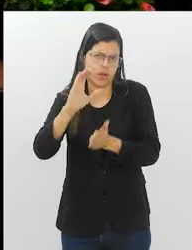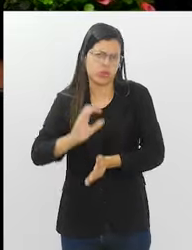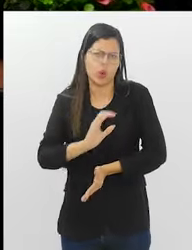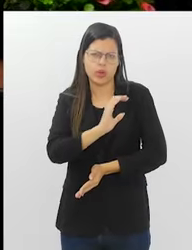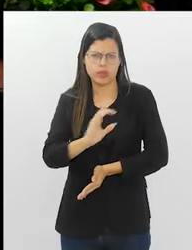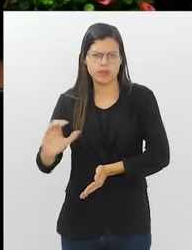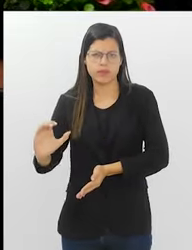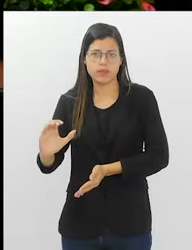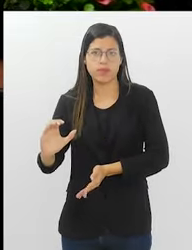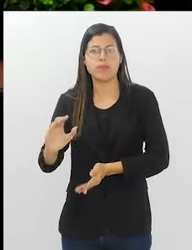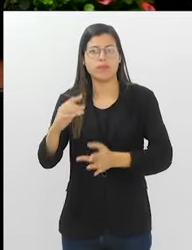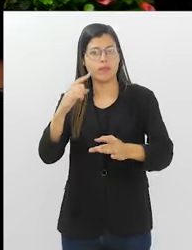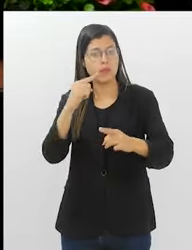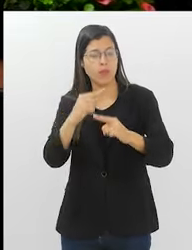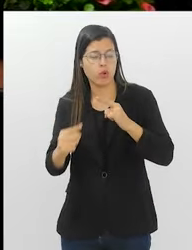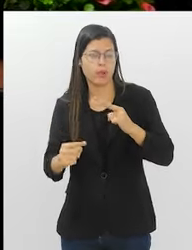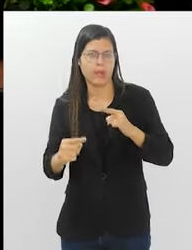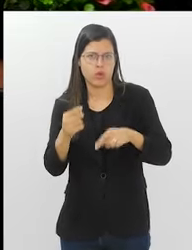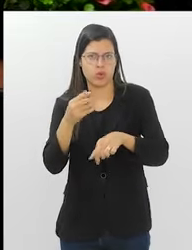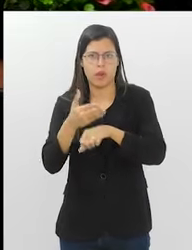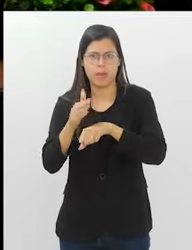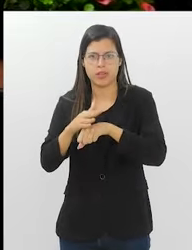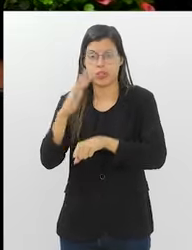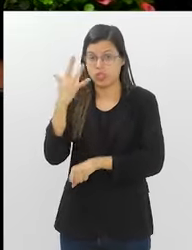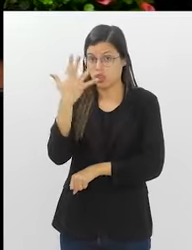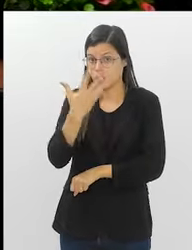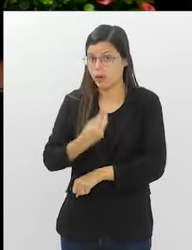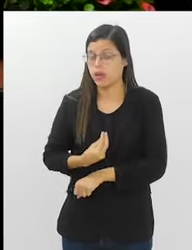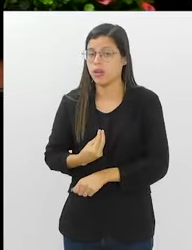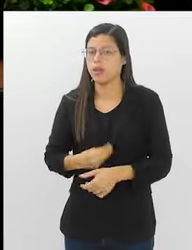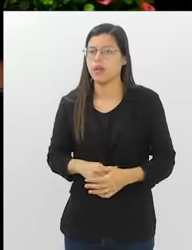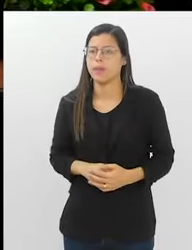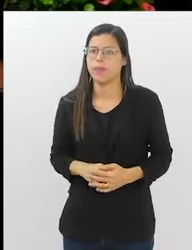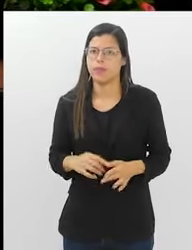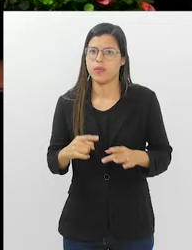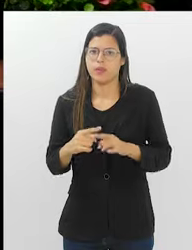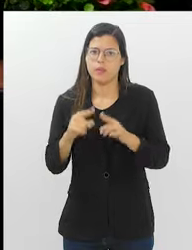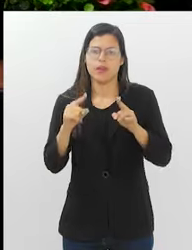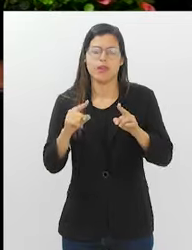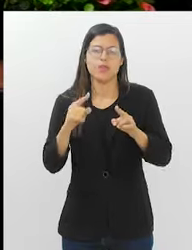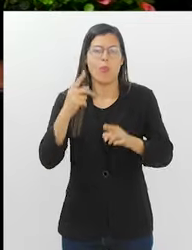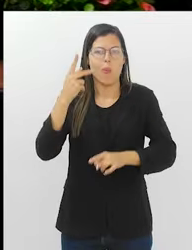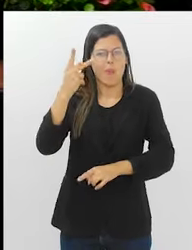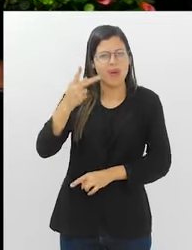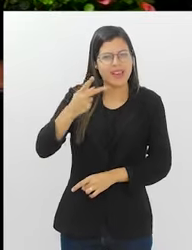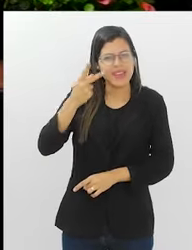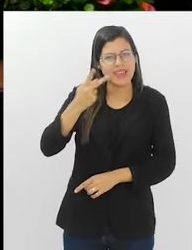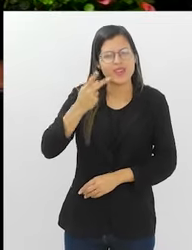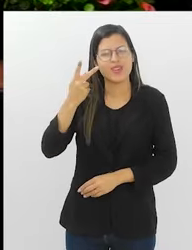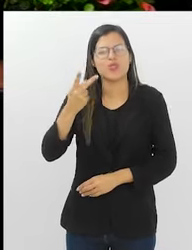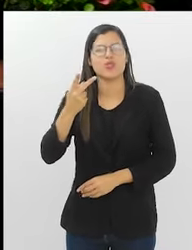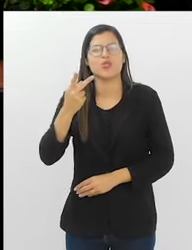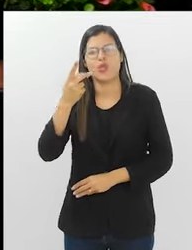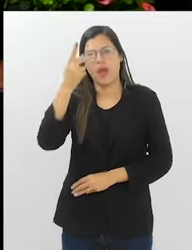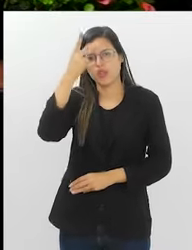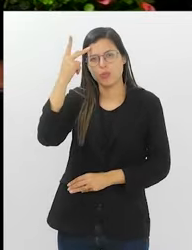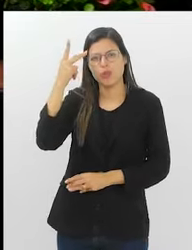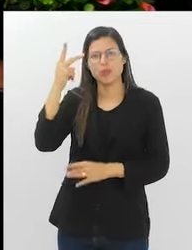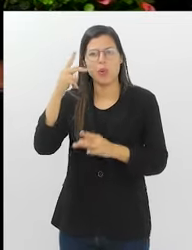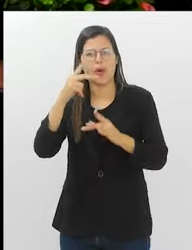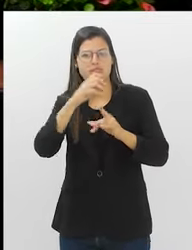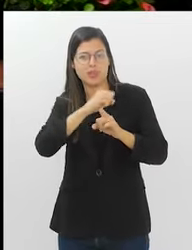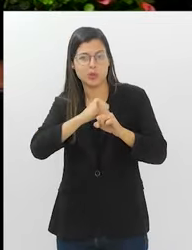Então, era proibida a prática espírita. Mas como os grandes políticos, as